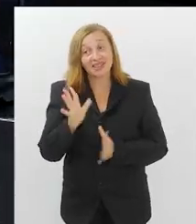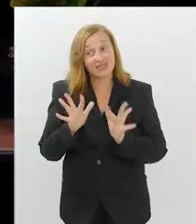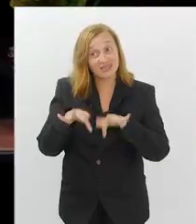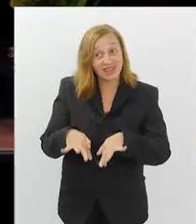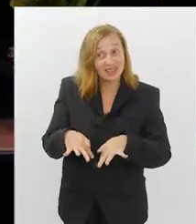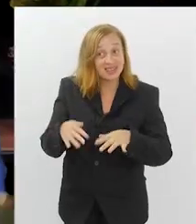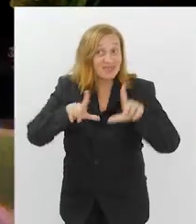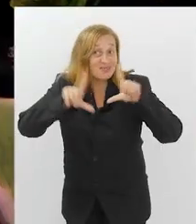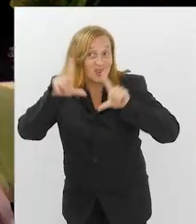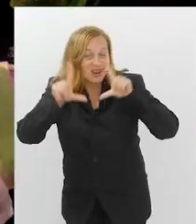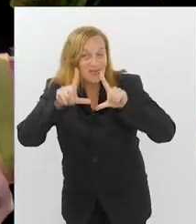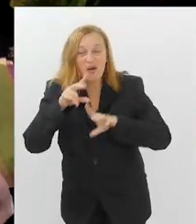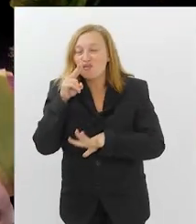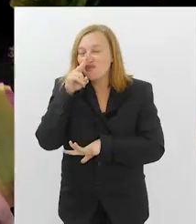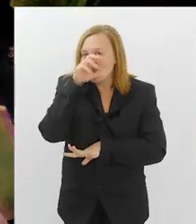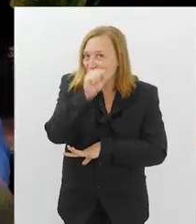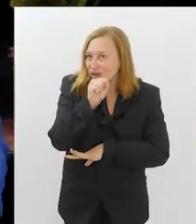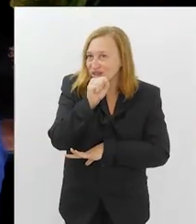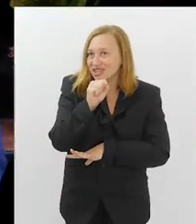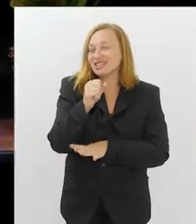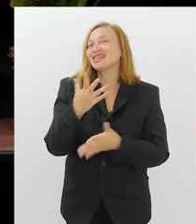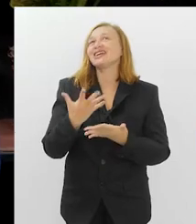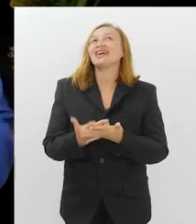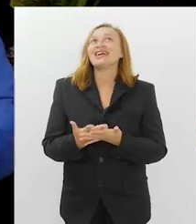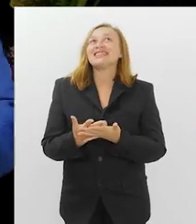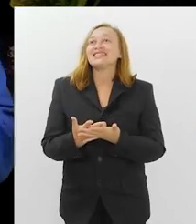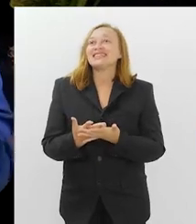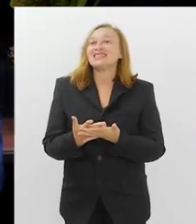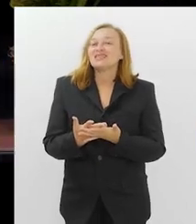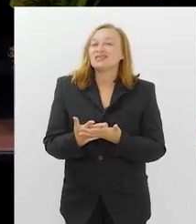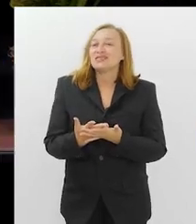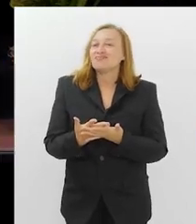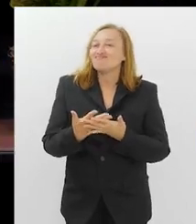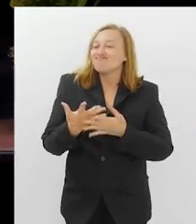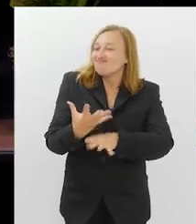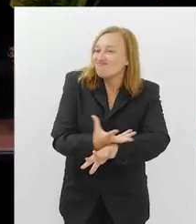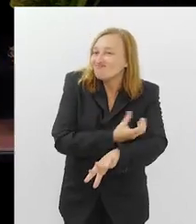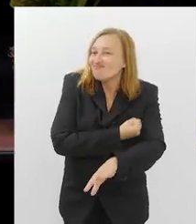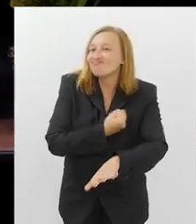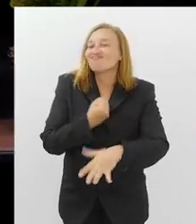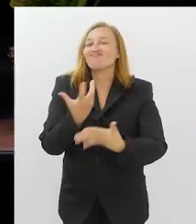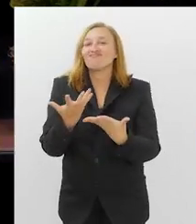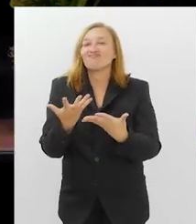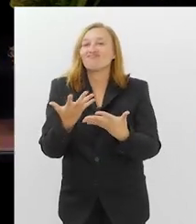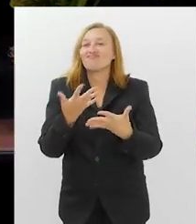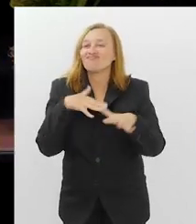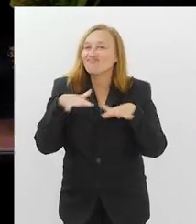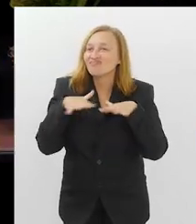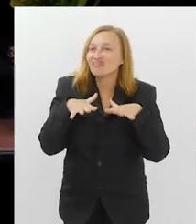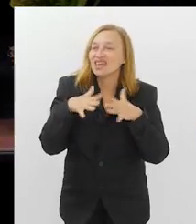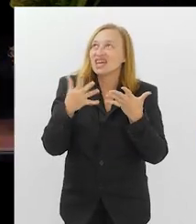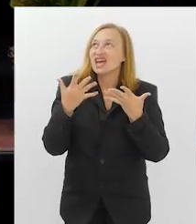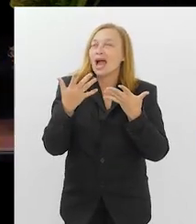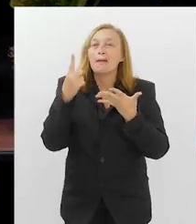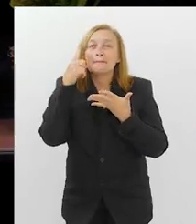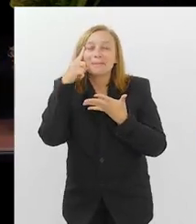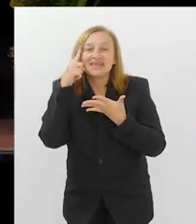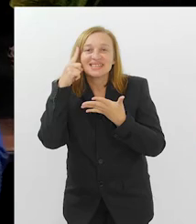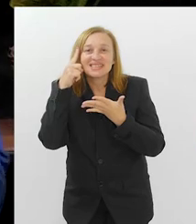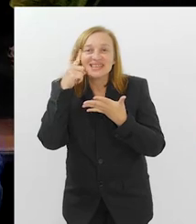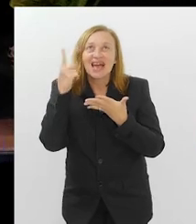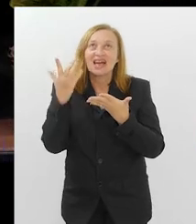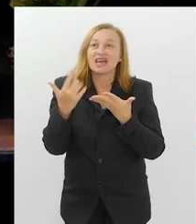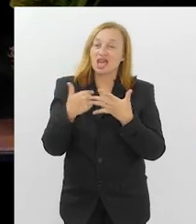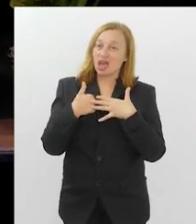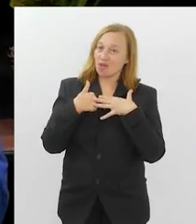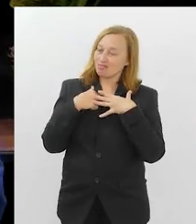esse depoimento que a gente termina o programa, né? Depoimento fortíssimo e que nos mobiliza, nos afeta,